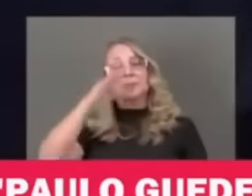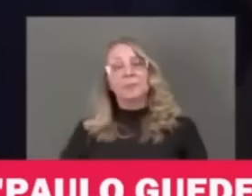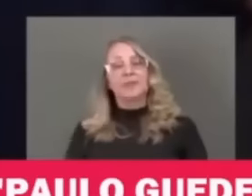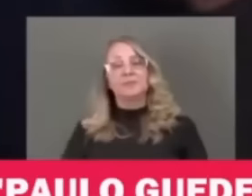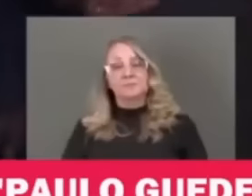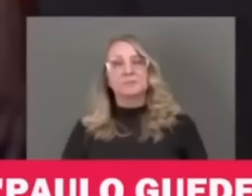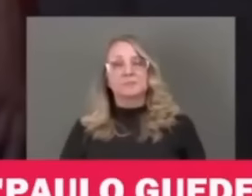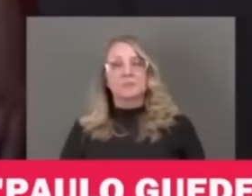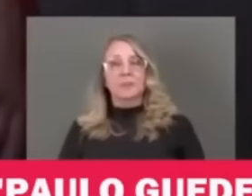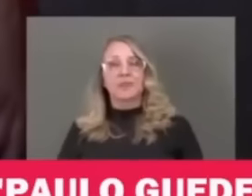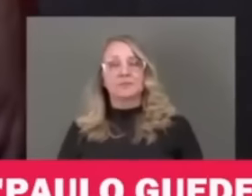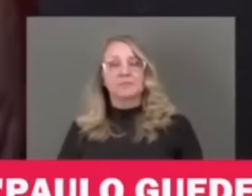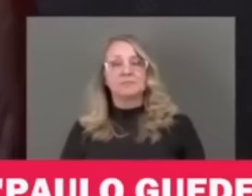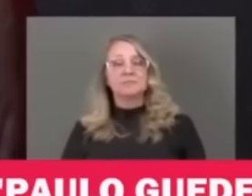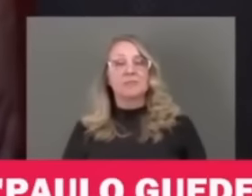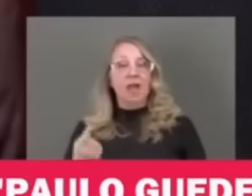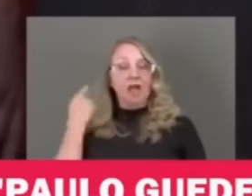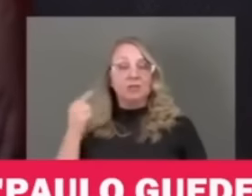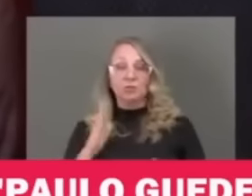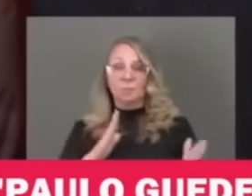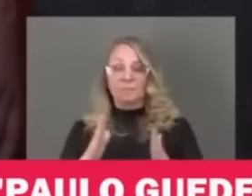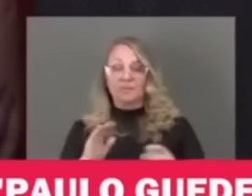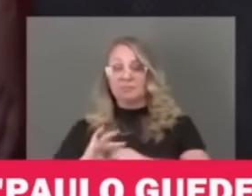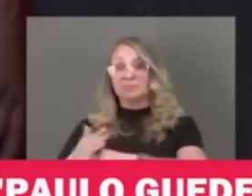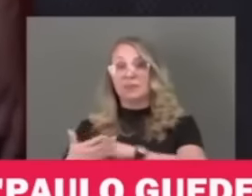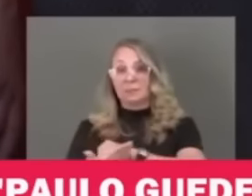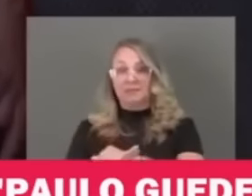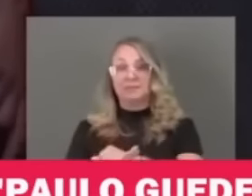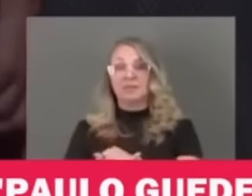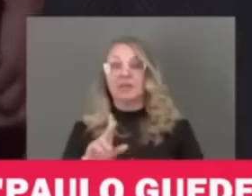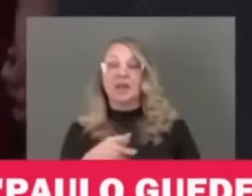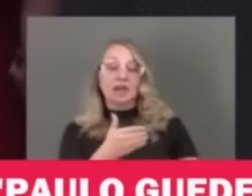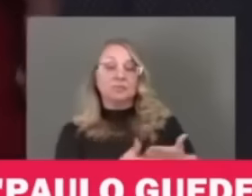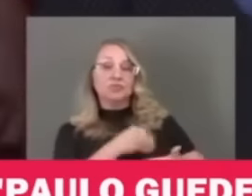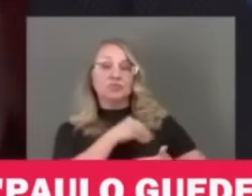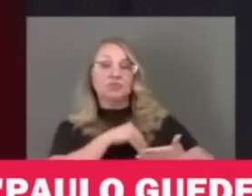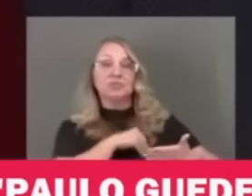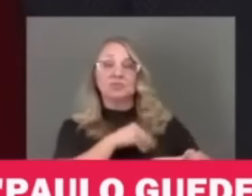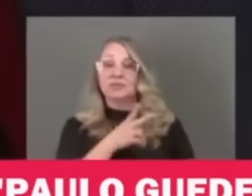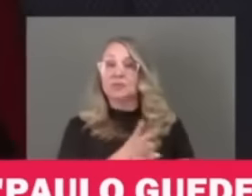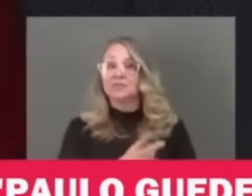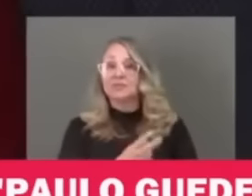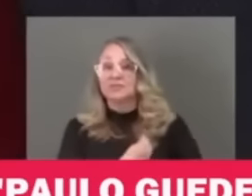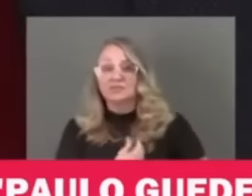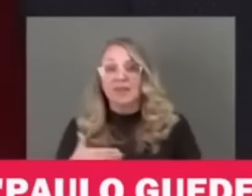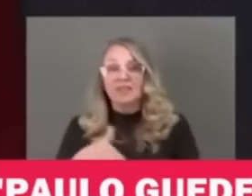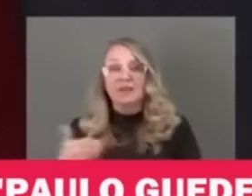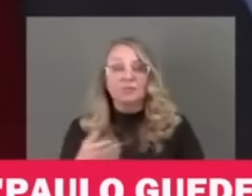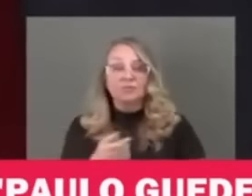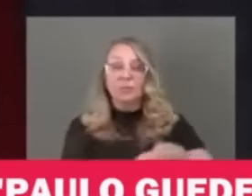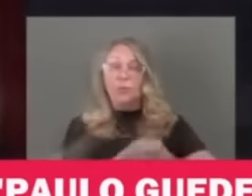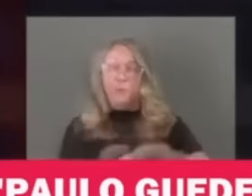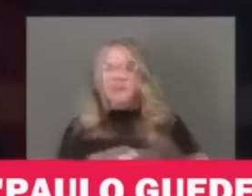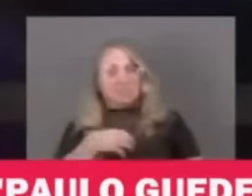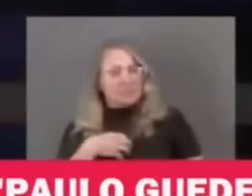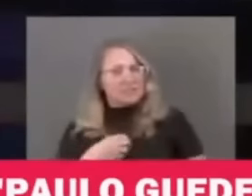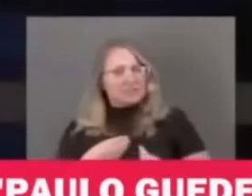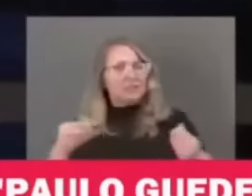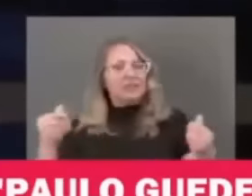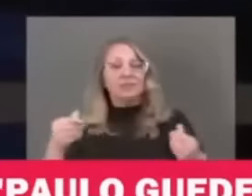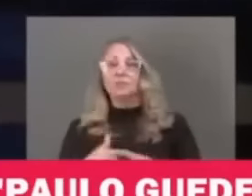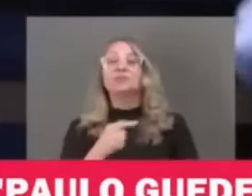bolsonaro meu Deus quando na pandemia e foi essa desoneração que mantém viva até hoje o comércio a indústria